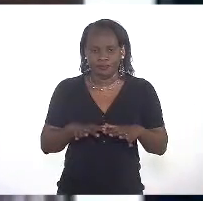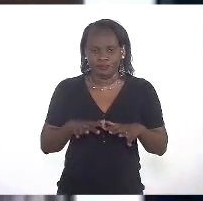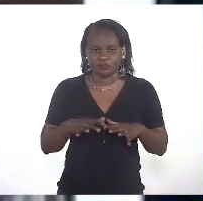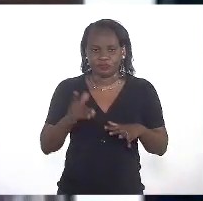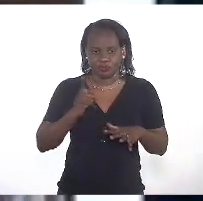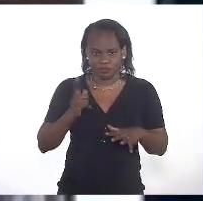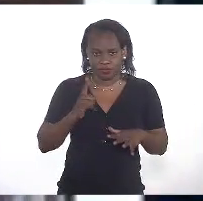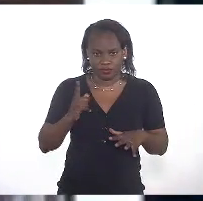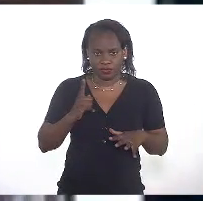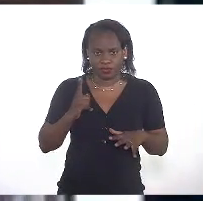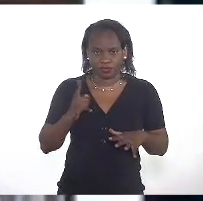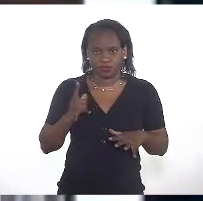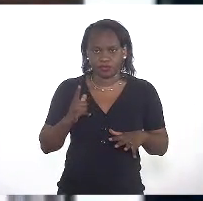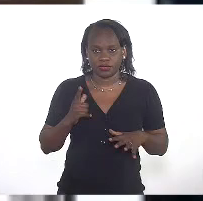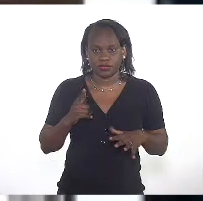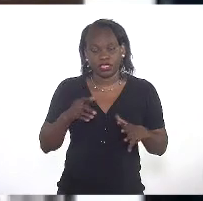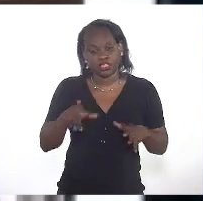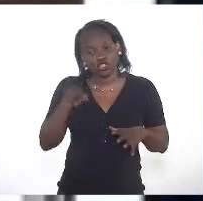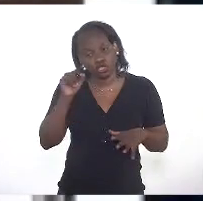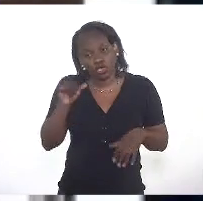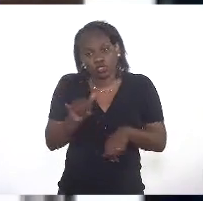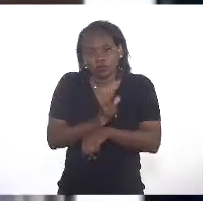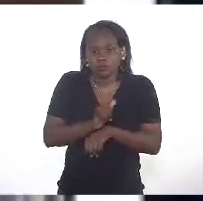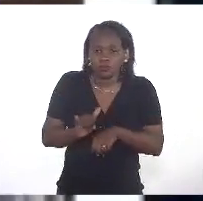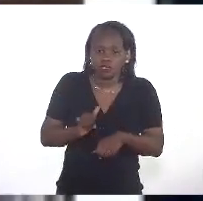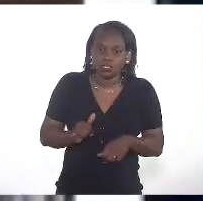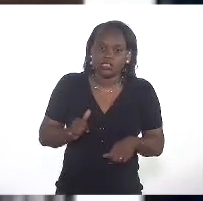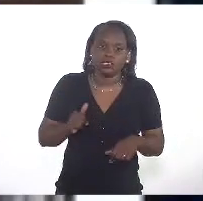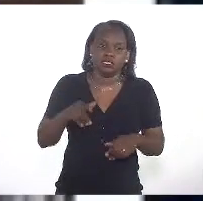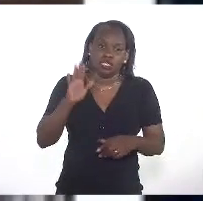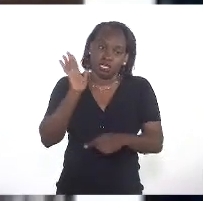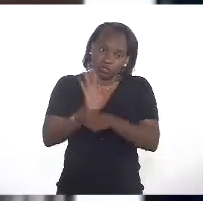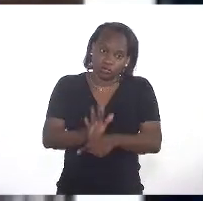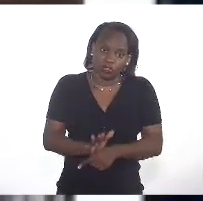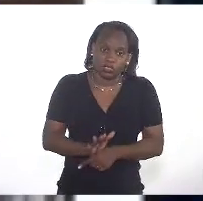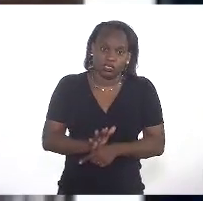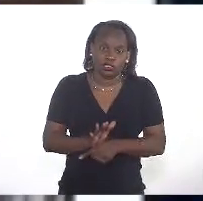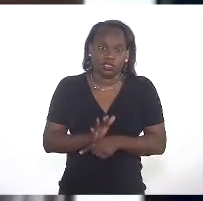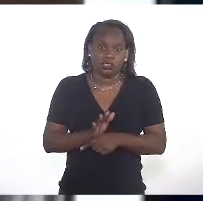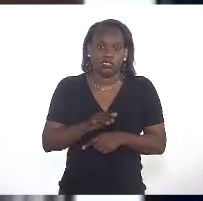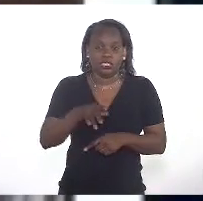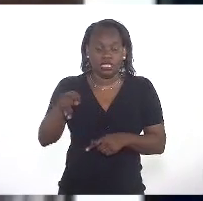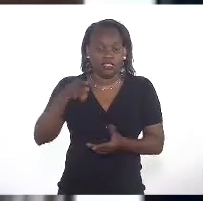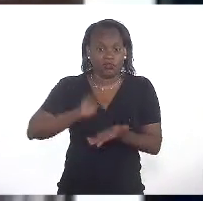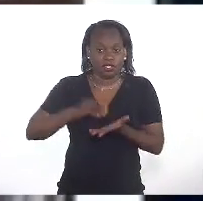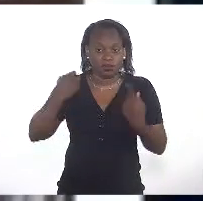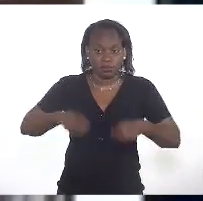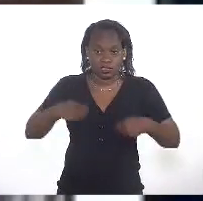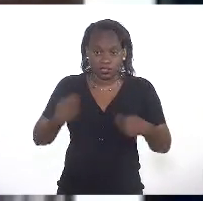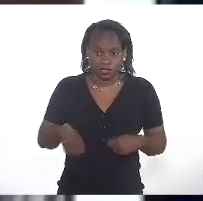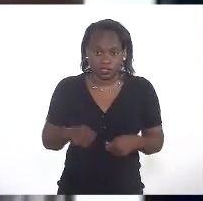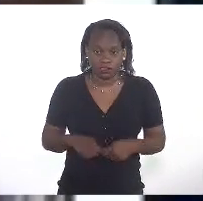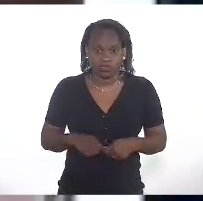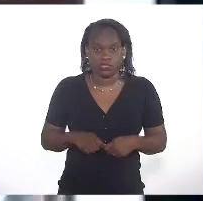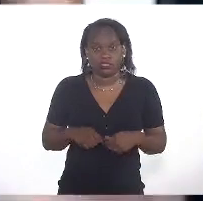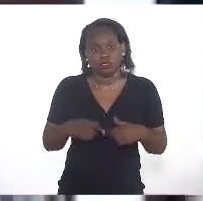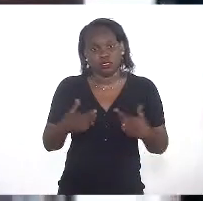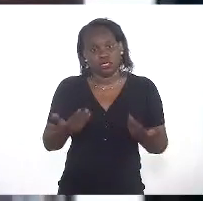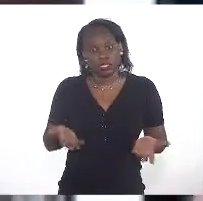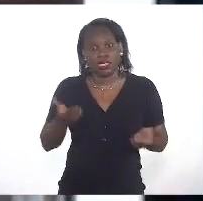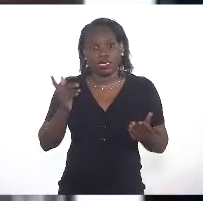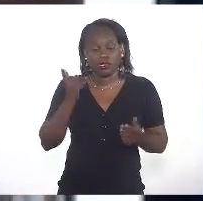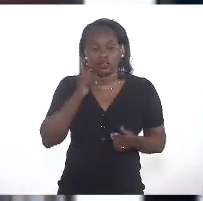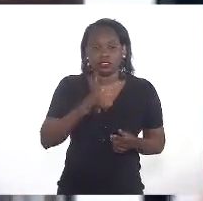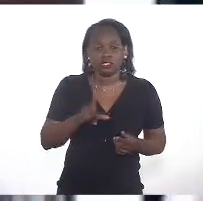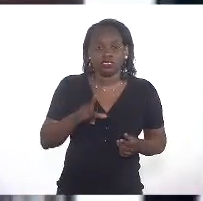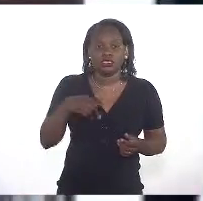tem a opção de suprir as suas necessidades, no sentido de